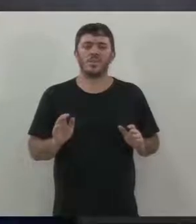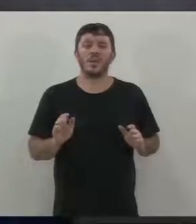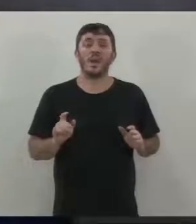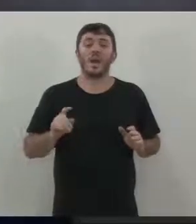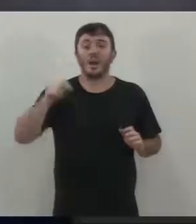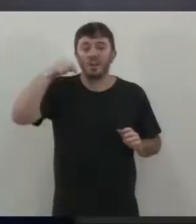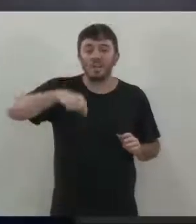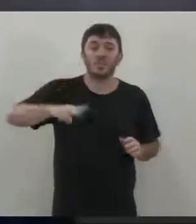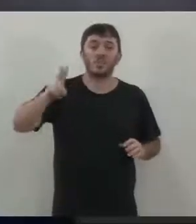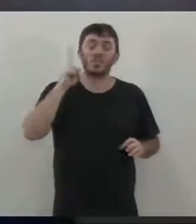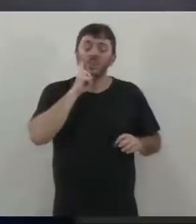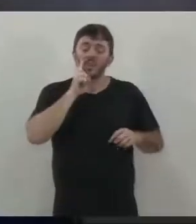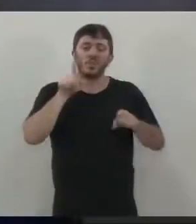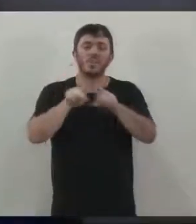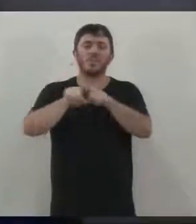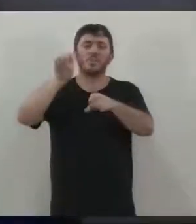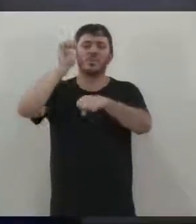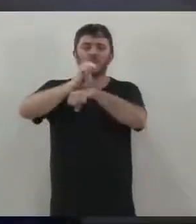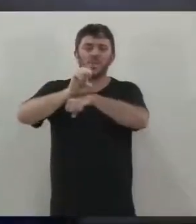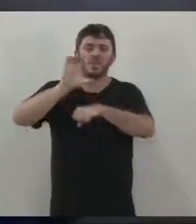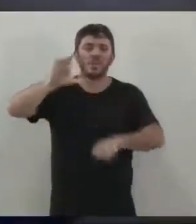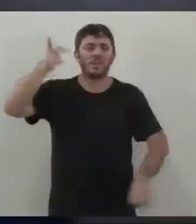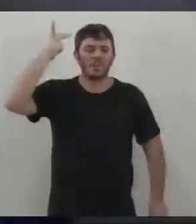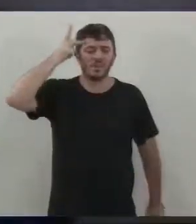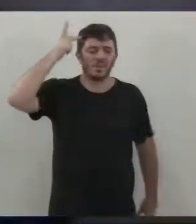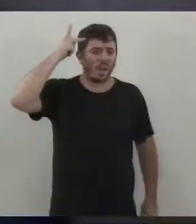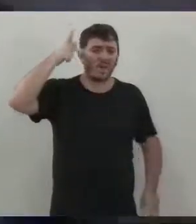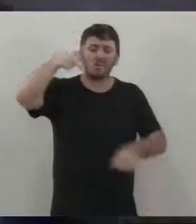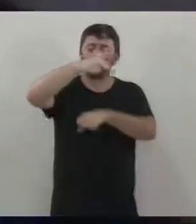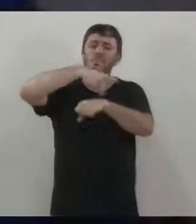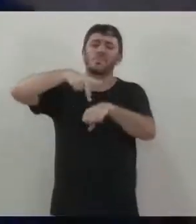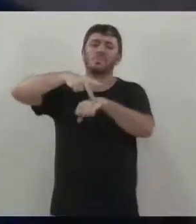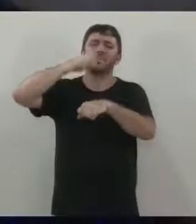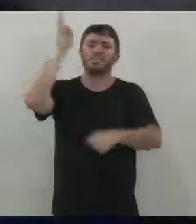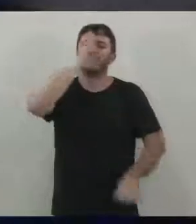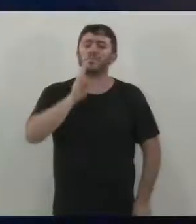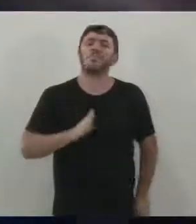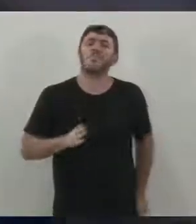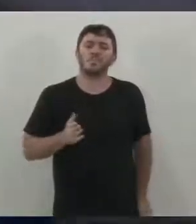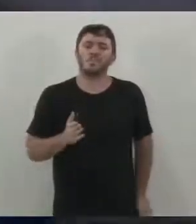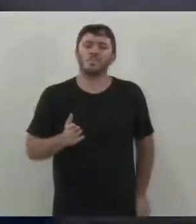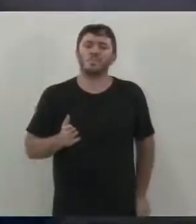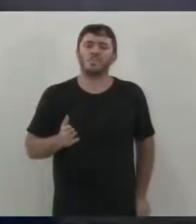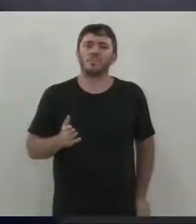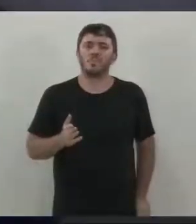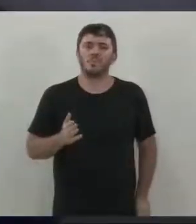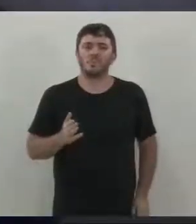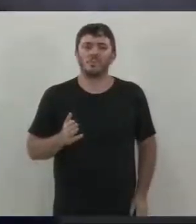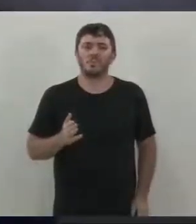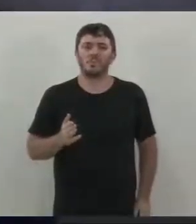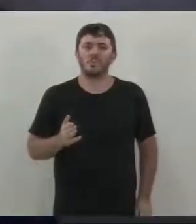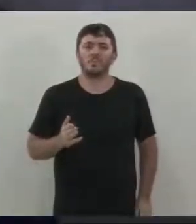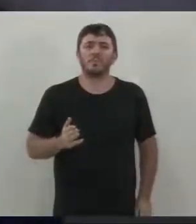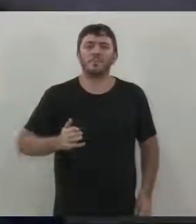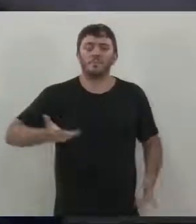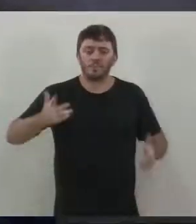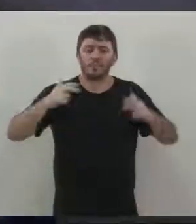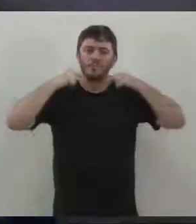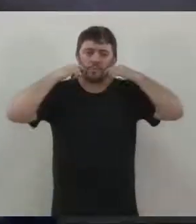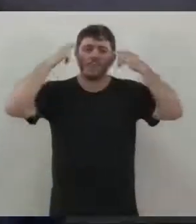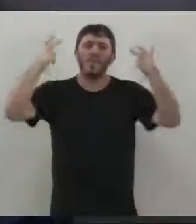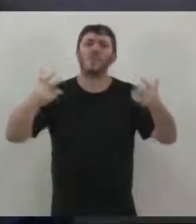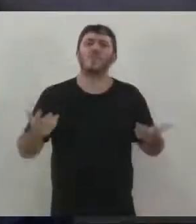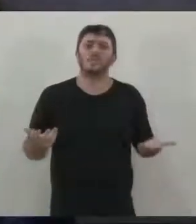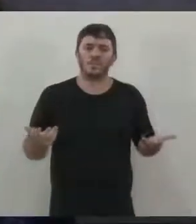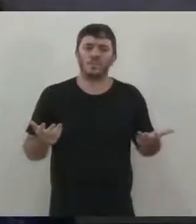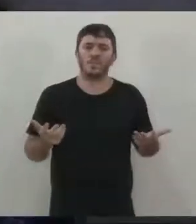Vinhedo, no Estado, no país, né? Eu não li o processo inteiro, até recebi uma cópia de muitas